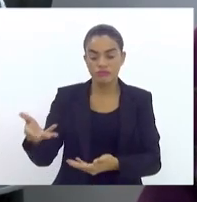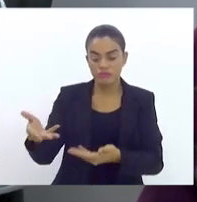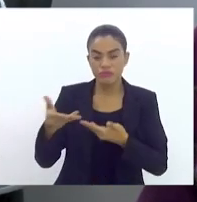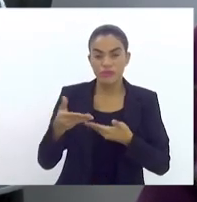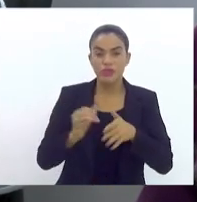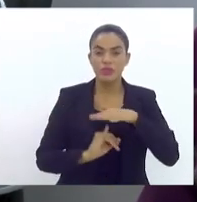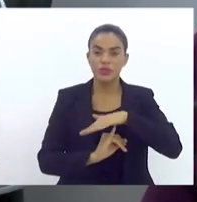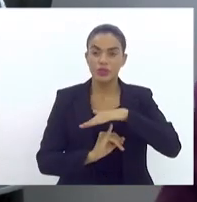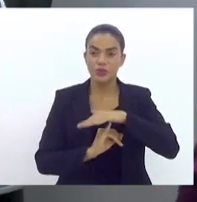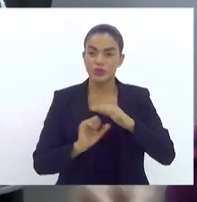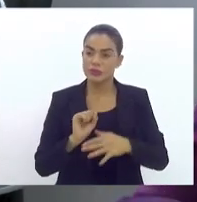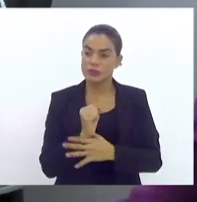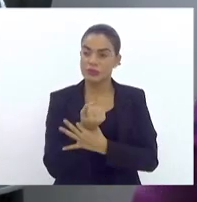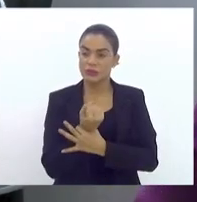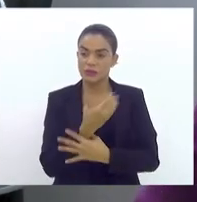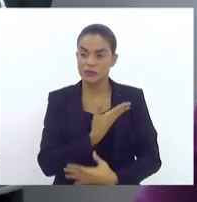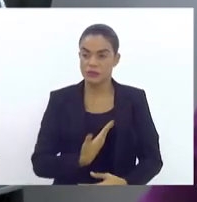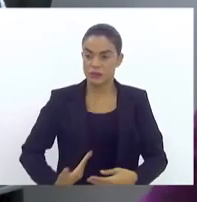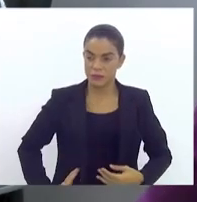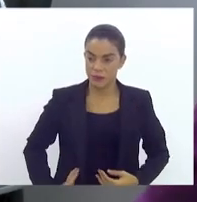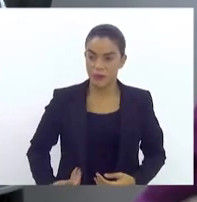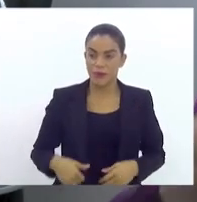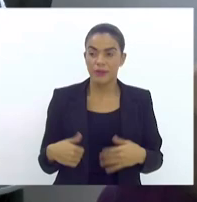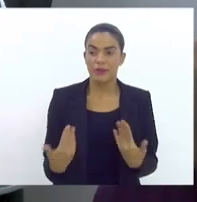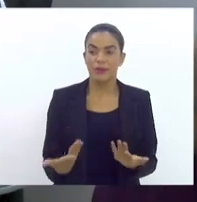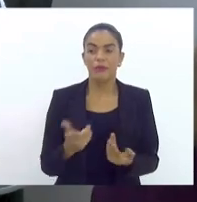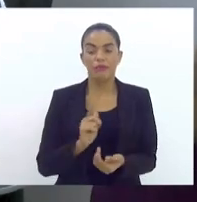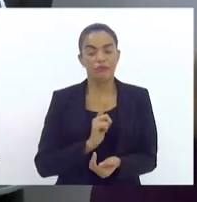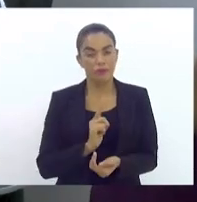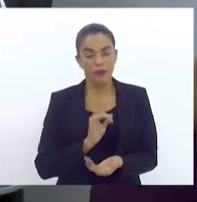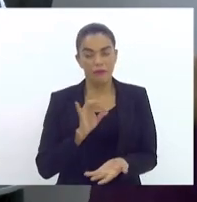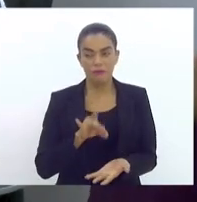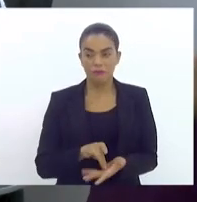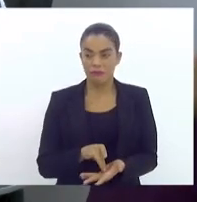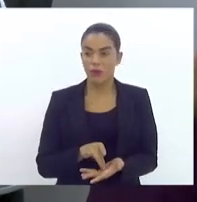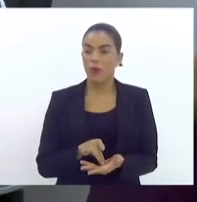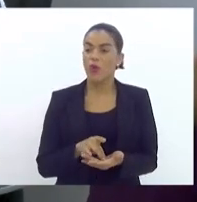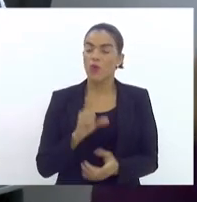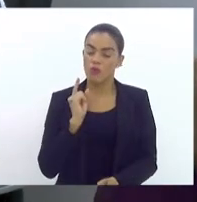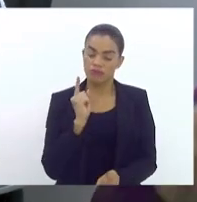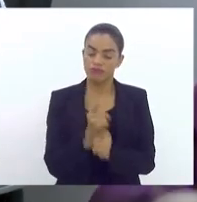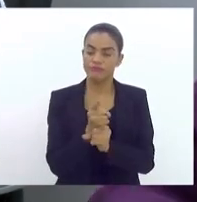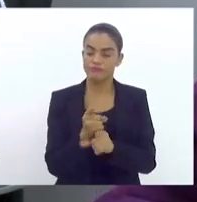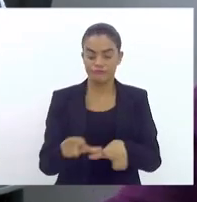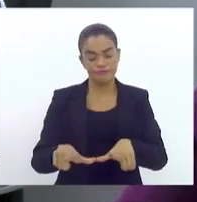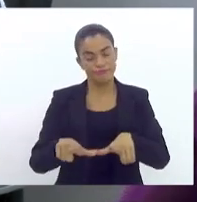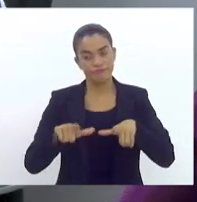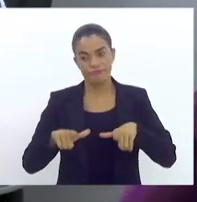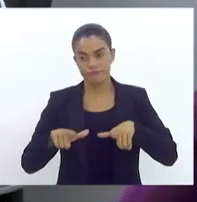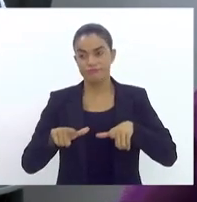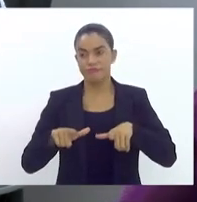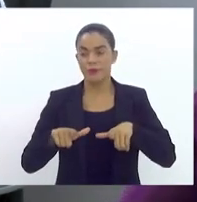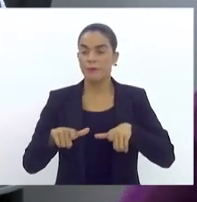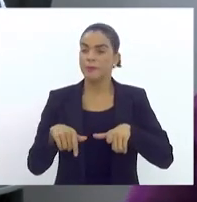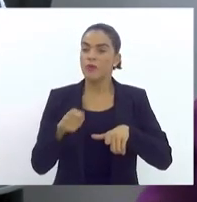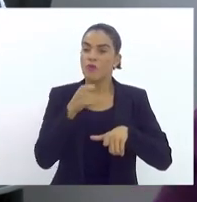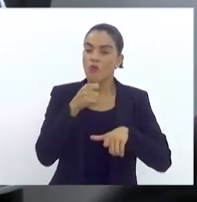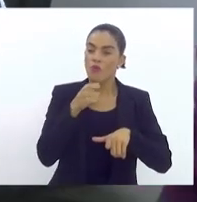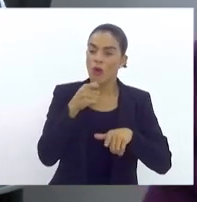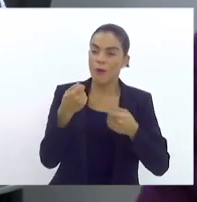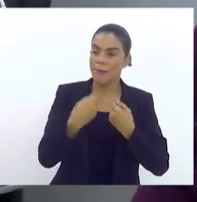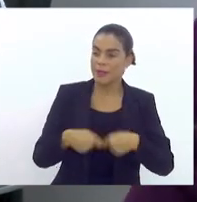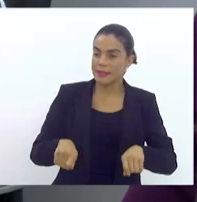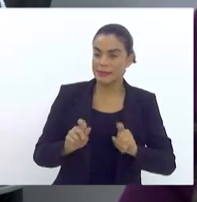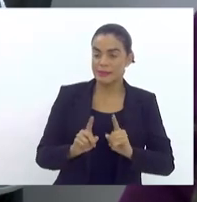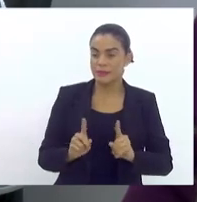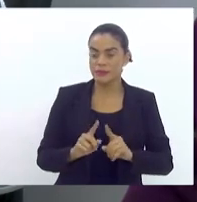um instituto de segurança pública Então a gente tem verdadeiramente um diagnóstico ainda que não preciso